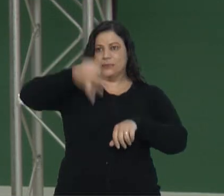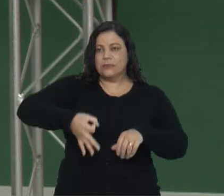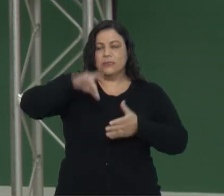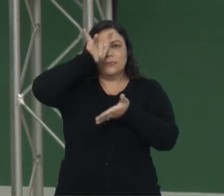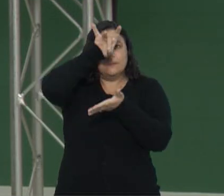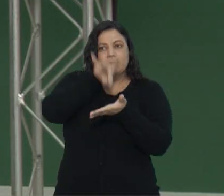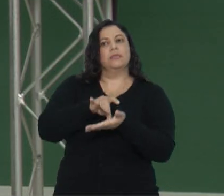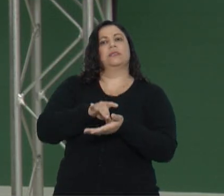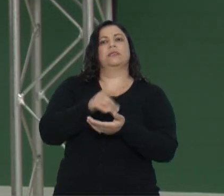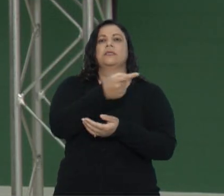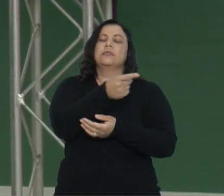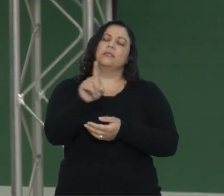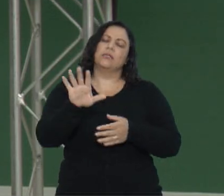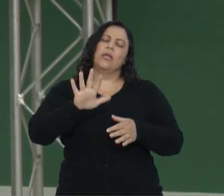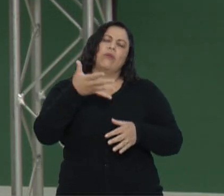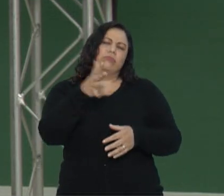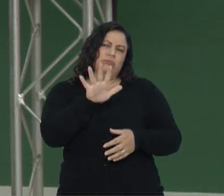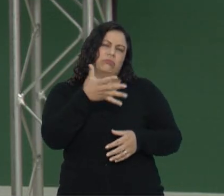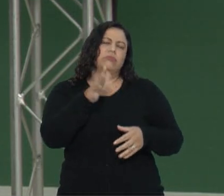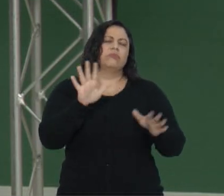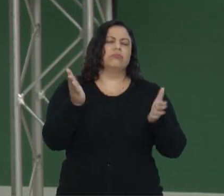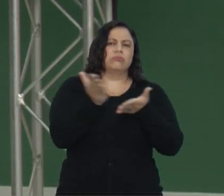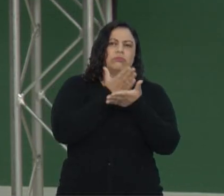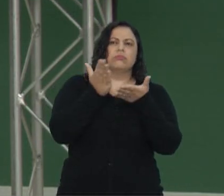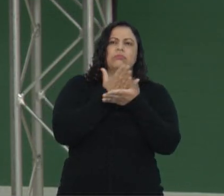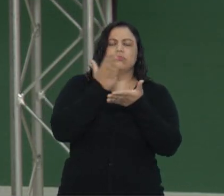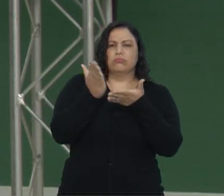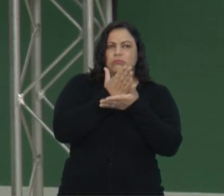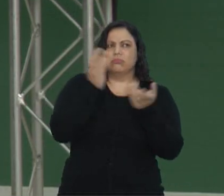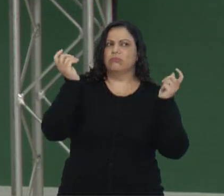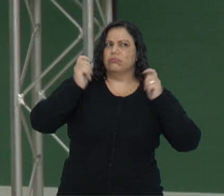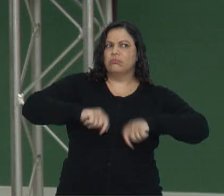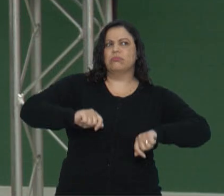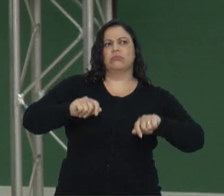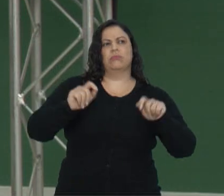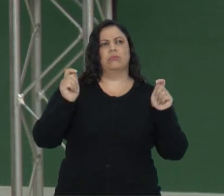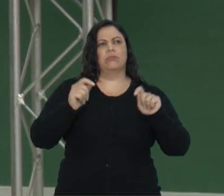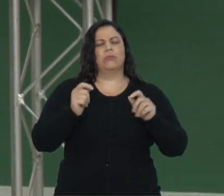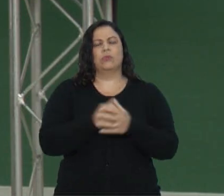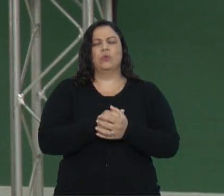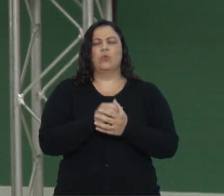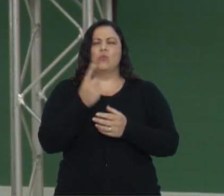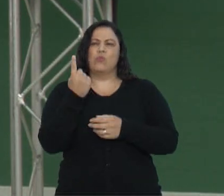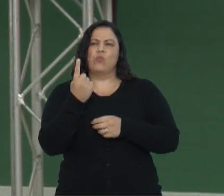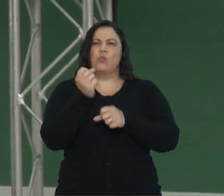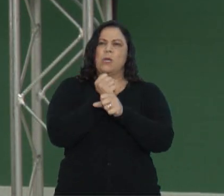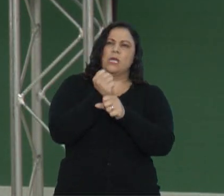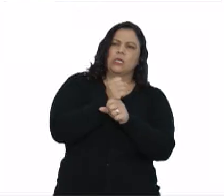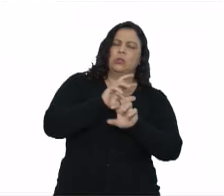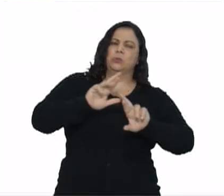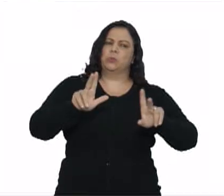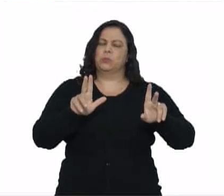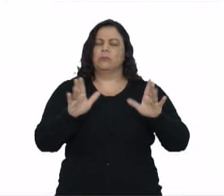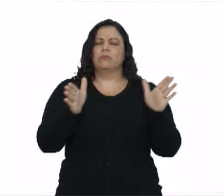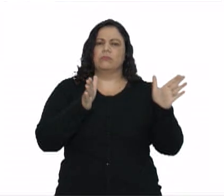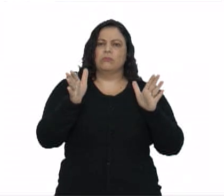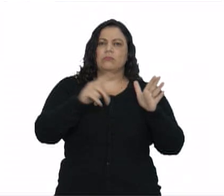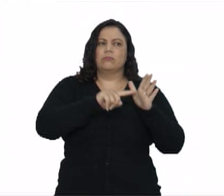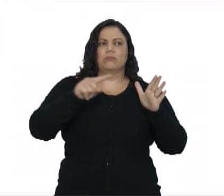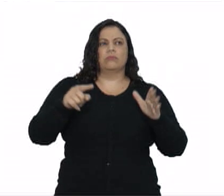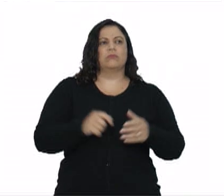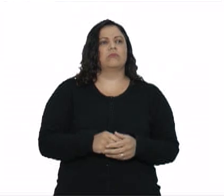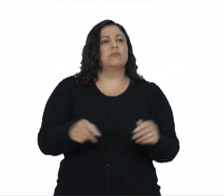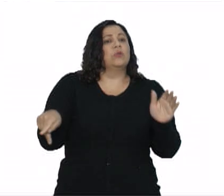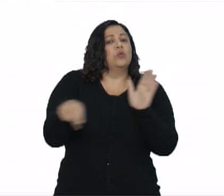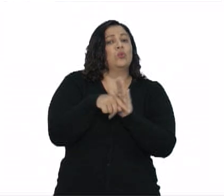tão precisas. Tá? Alguns livros dão mais para um aninho, menos um aninho, tá? Com um estilo próprio e bem